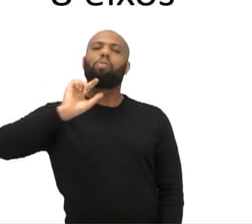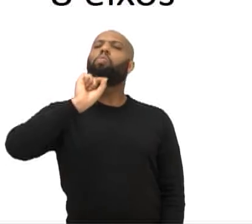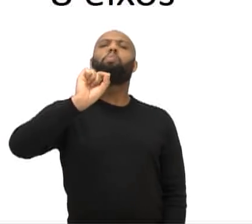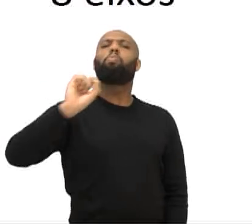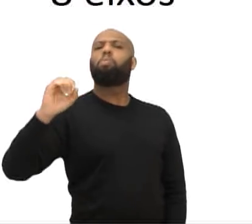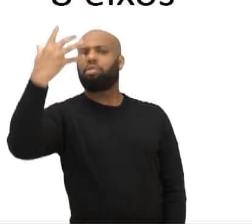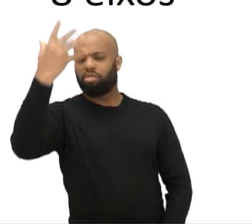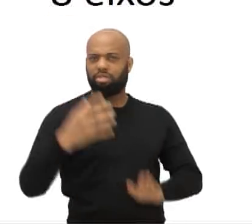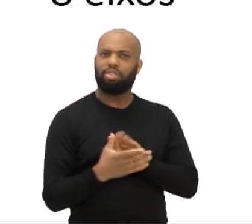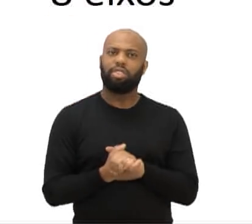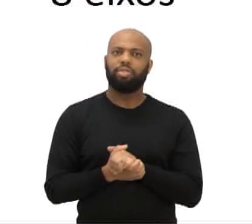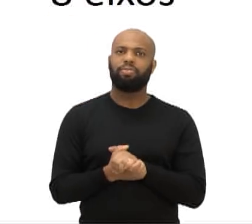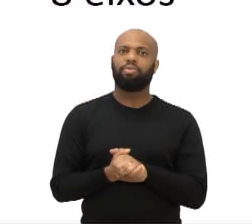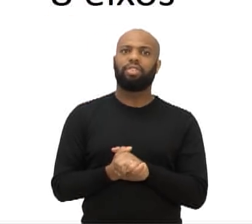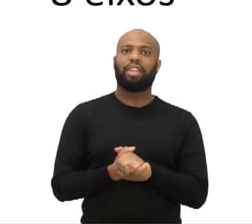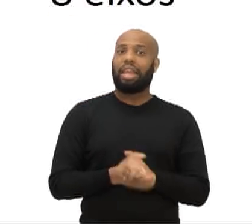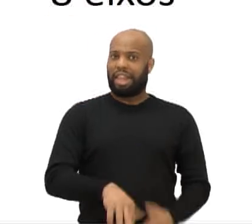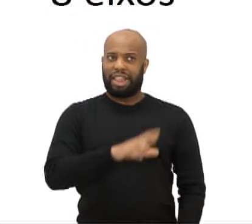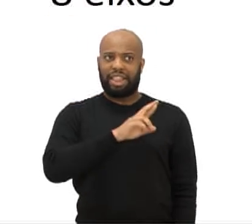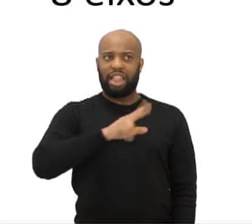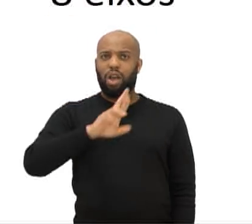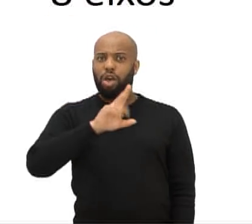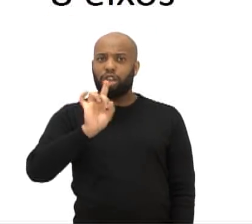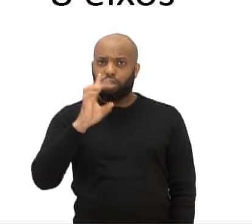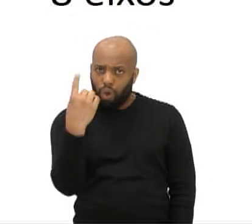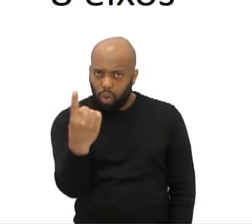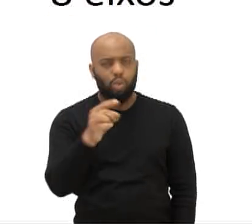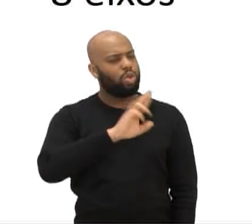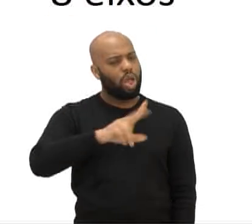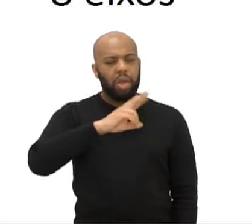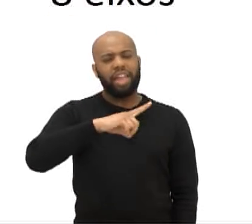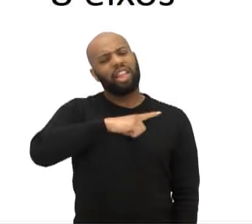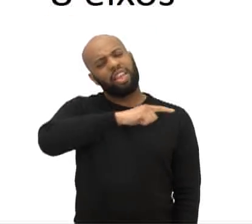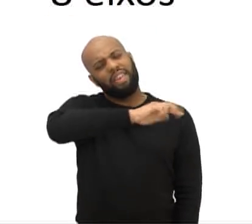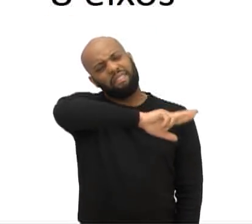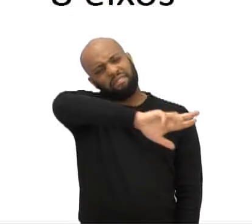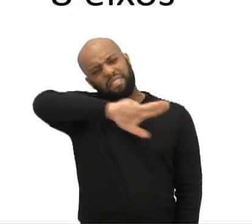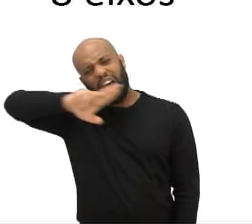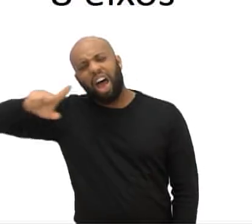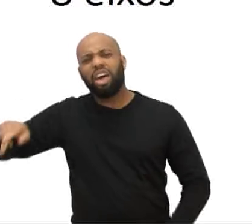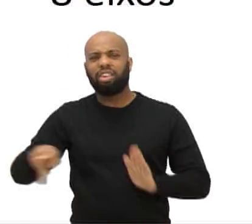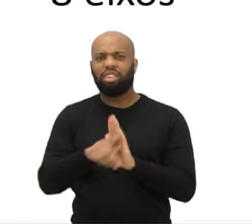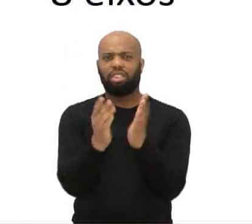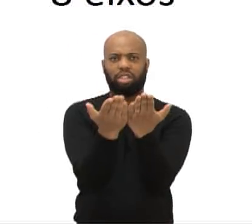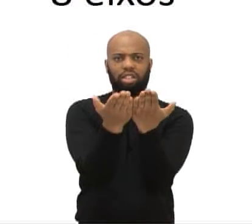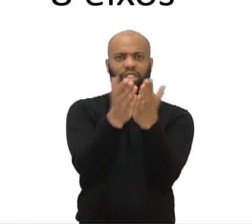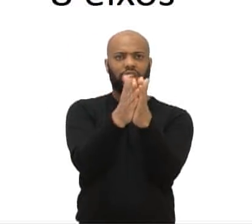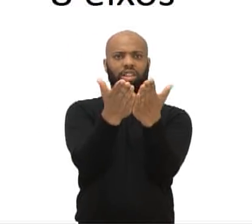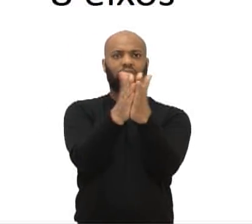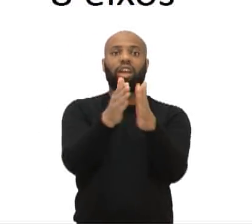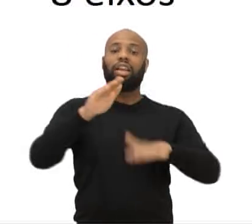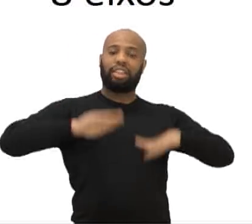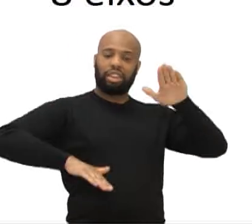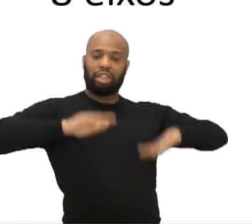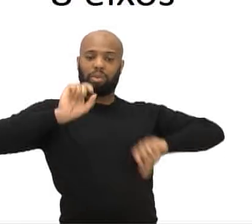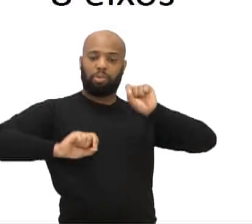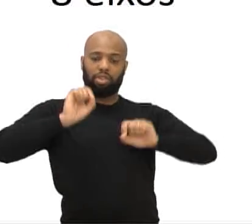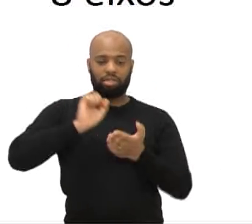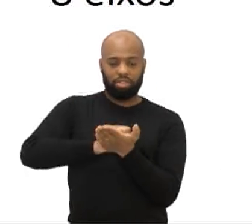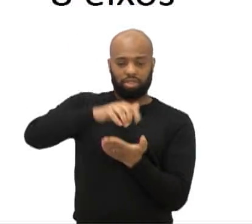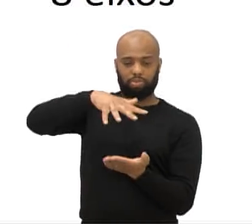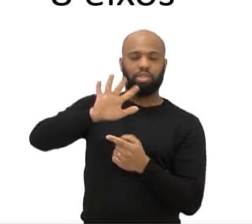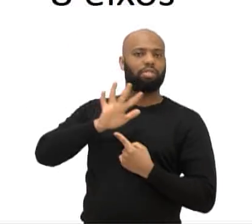temos não um eixo, mas vários eixos de simetria de acordo com a figura que é expressa para